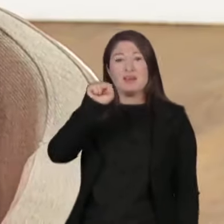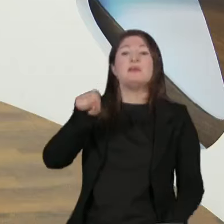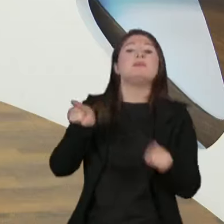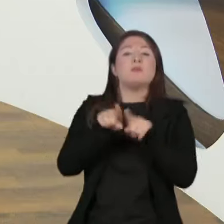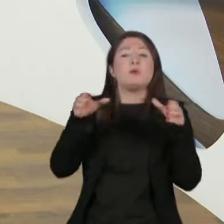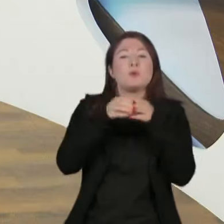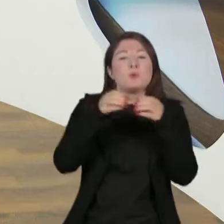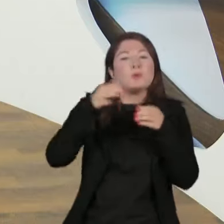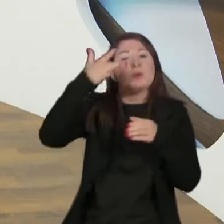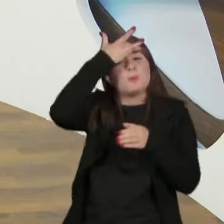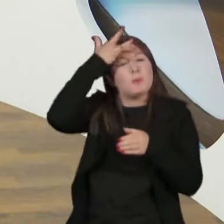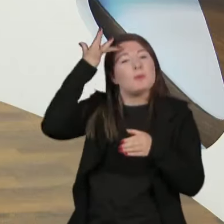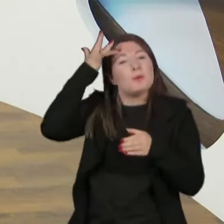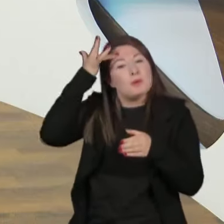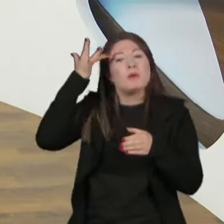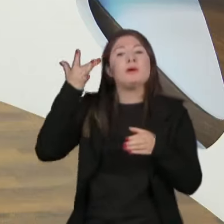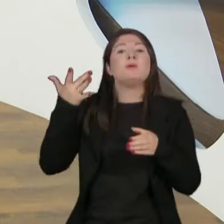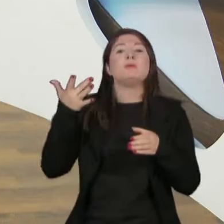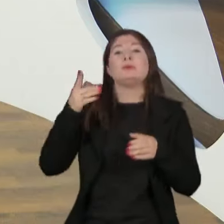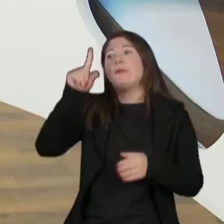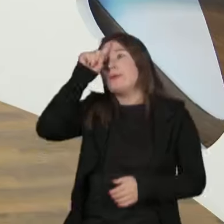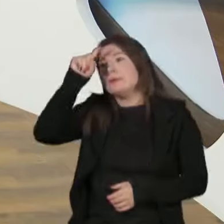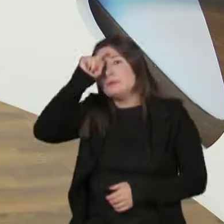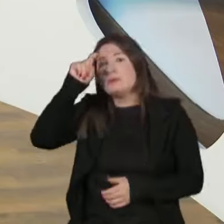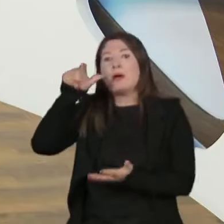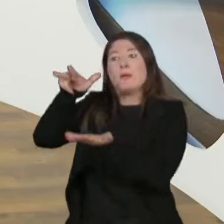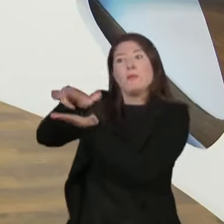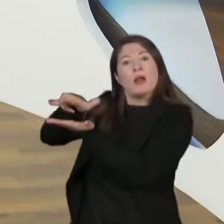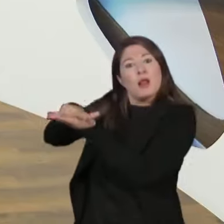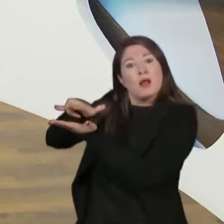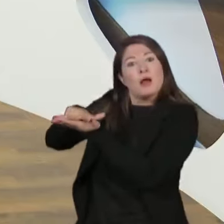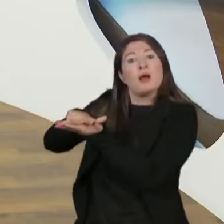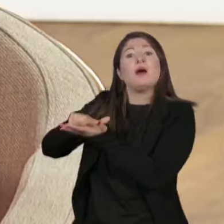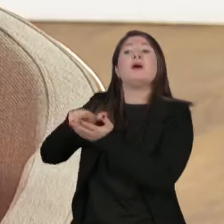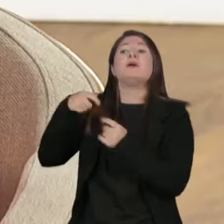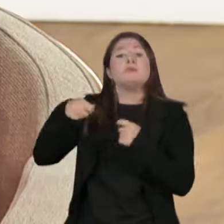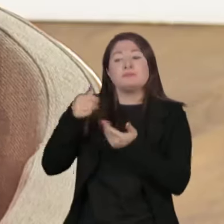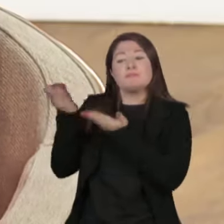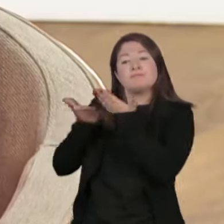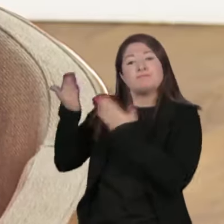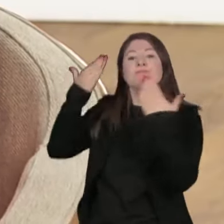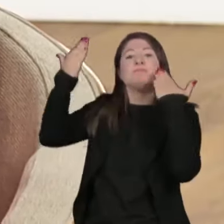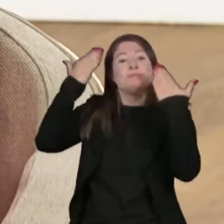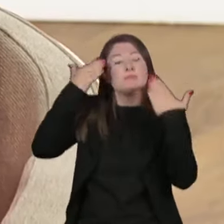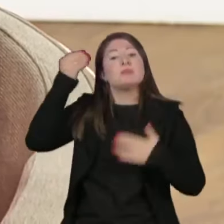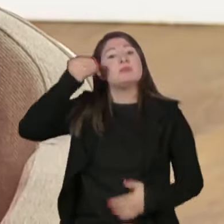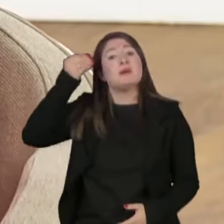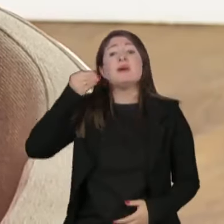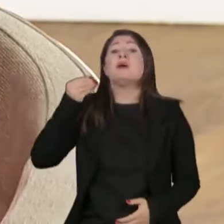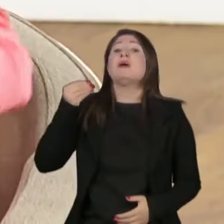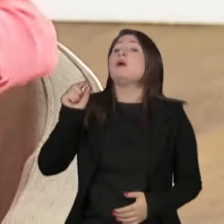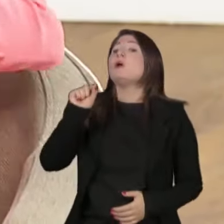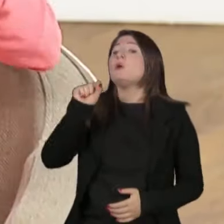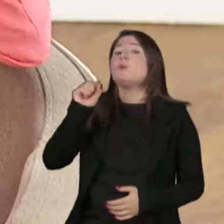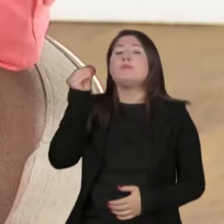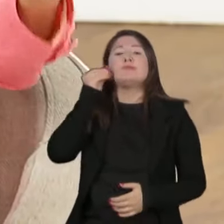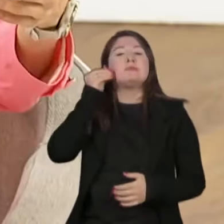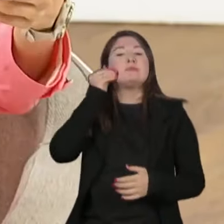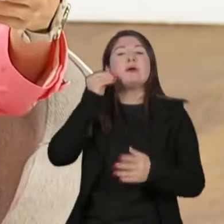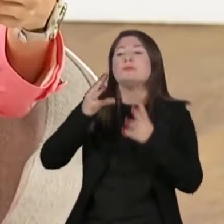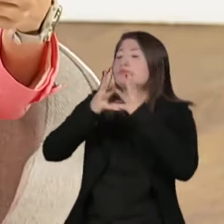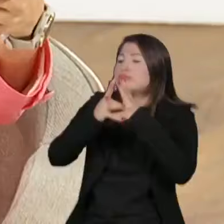todo hospital municipal vai ter uma enfermaria de psiquiatria, é para que a gente possa acolher essas pessoas e acabar com essa porta giratória, que a pessoa